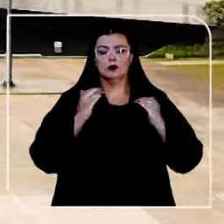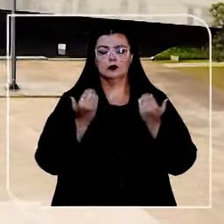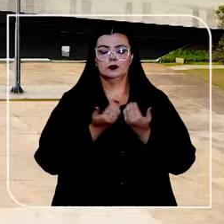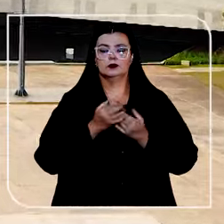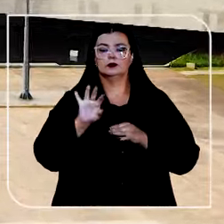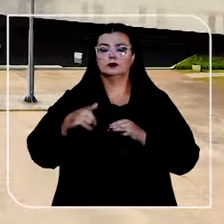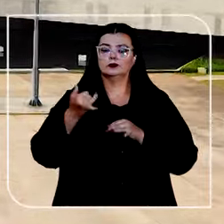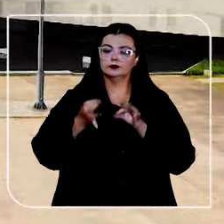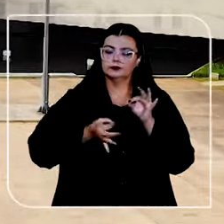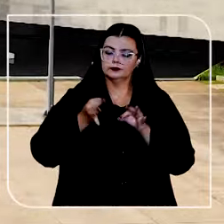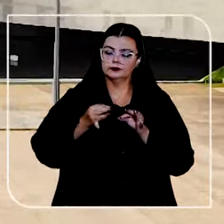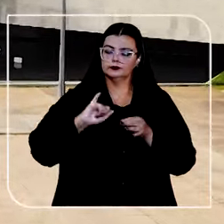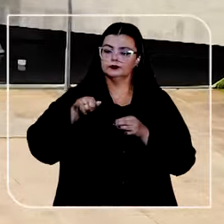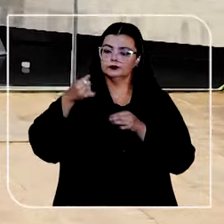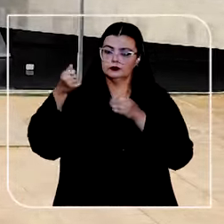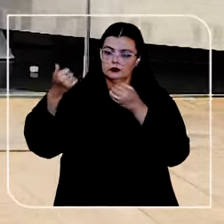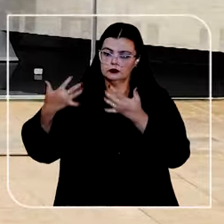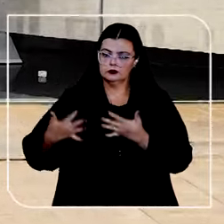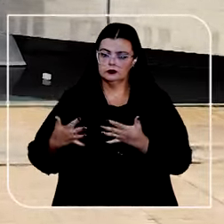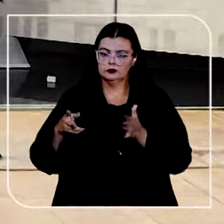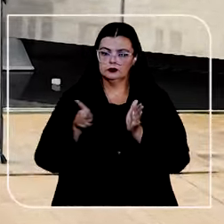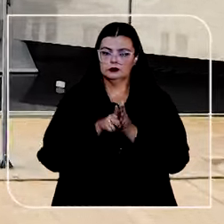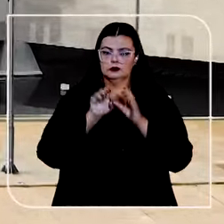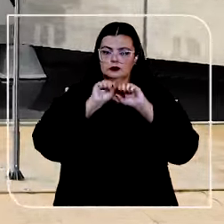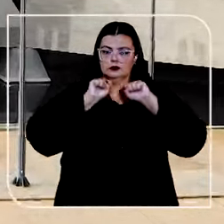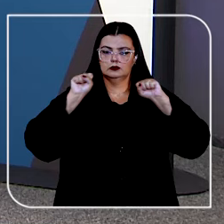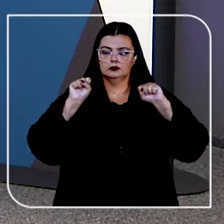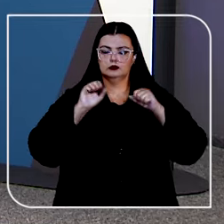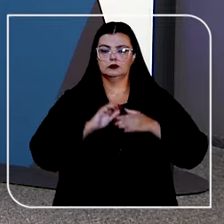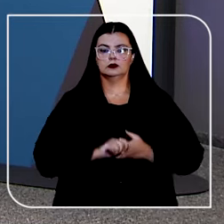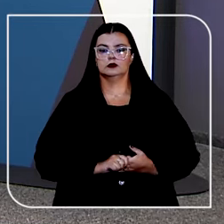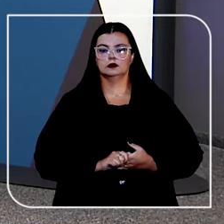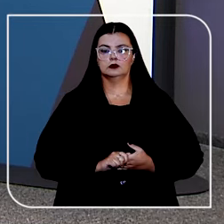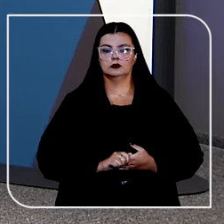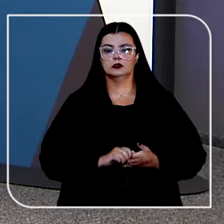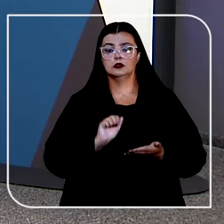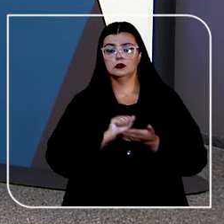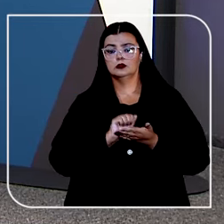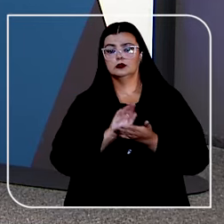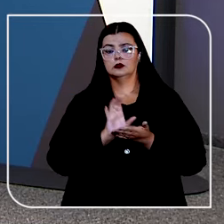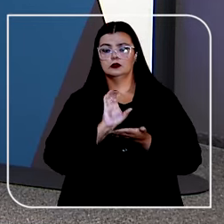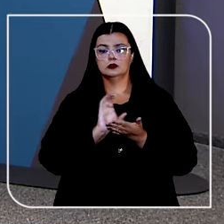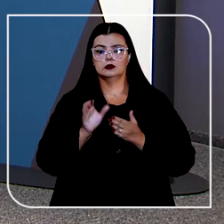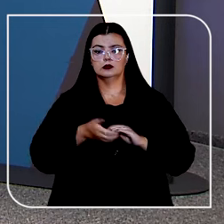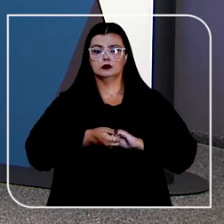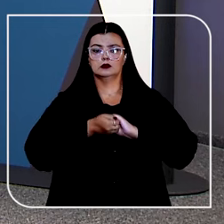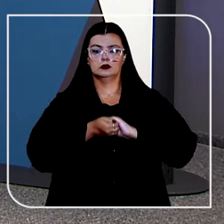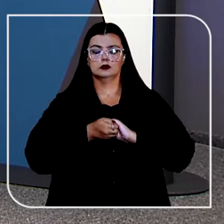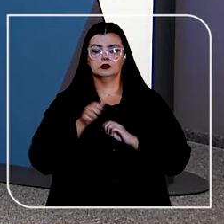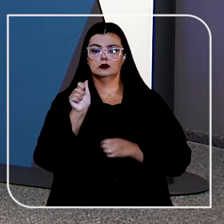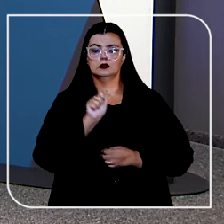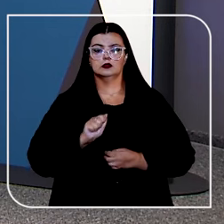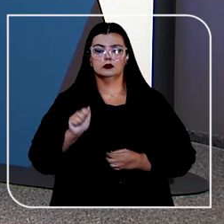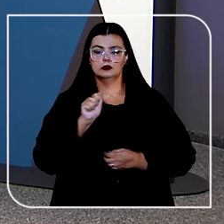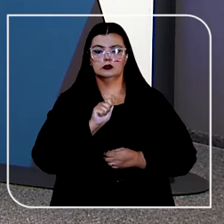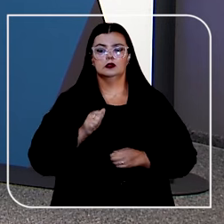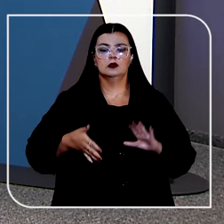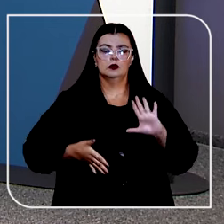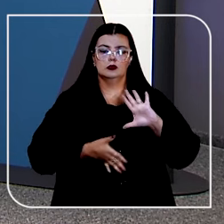jurídica a respeito da jurisprudência do tribunal benefício previsto em acordo da associação